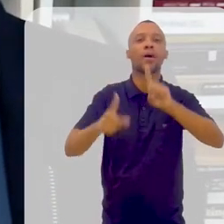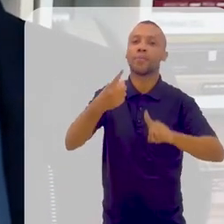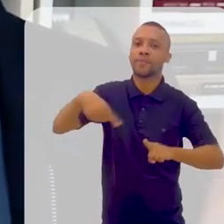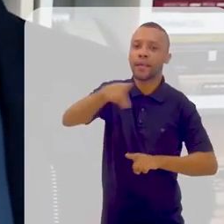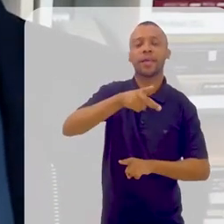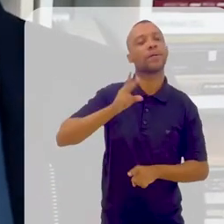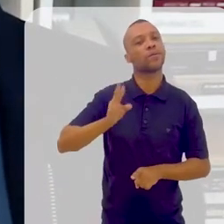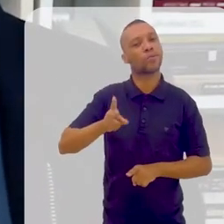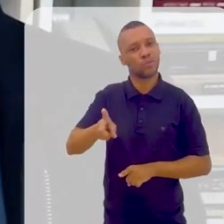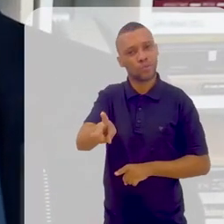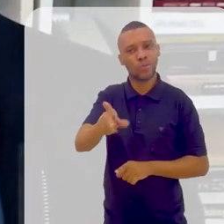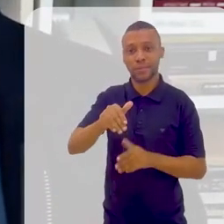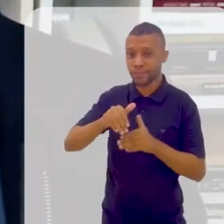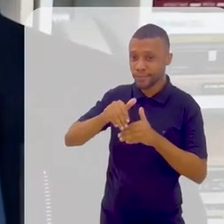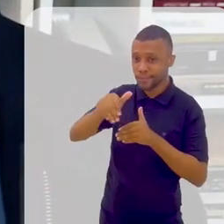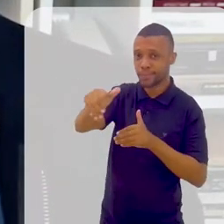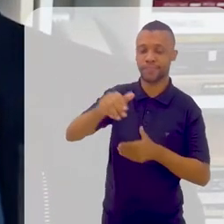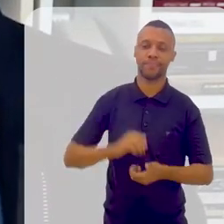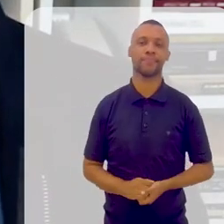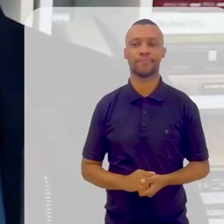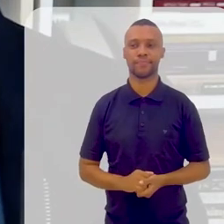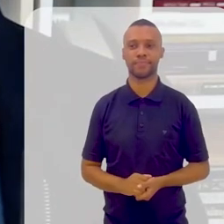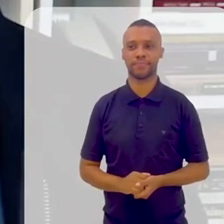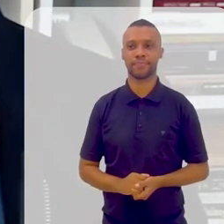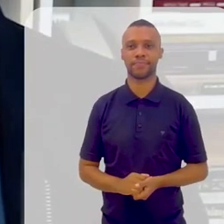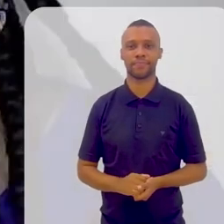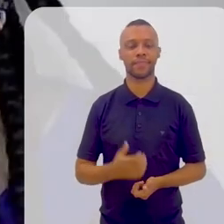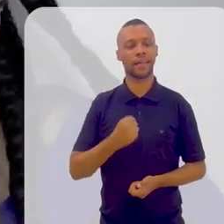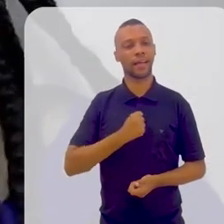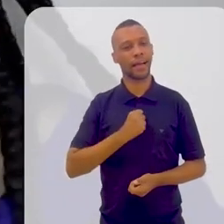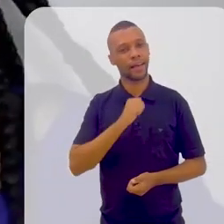para você, que continue daqui para diante.